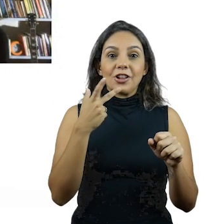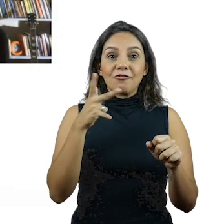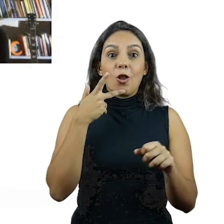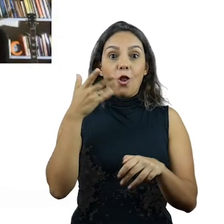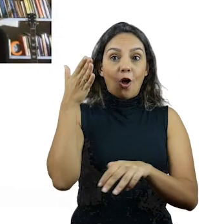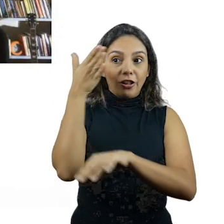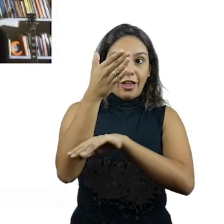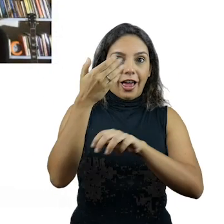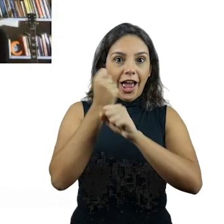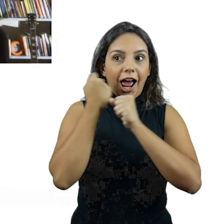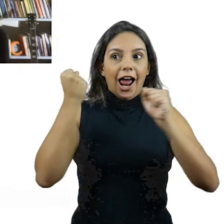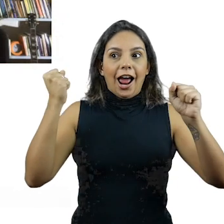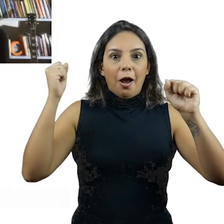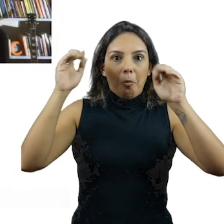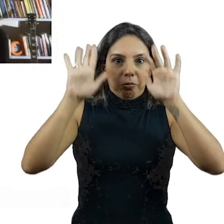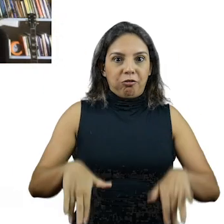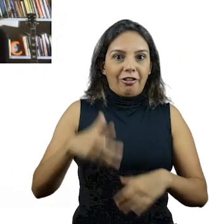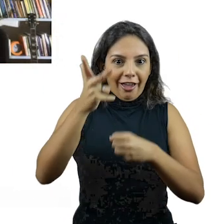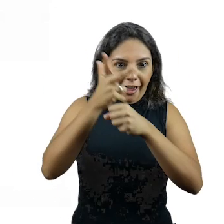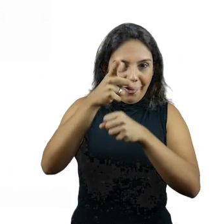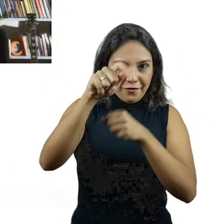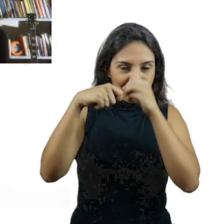o medo que dá esse grande hotel.